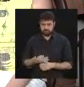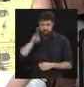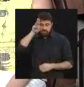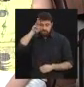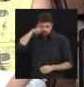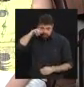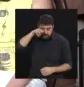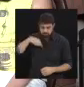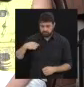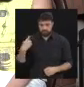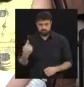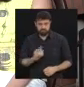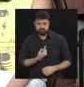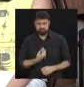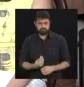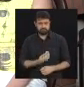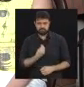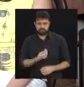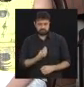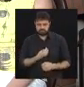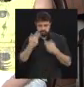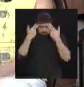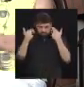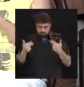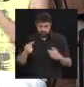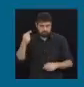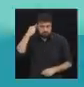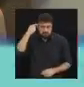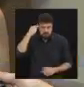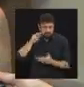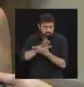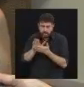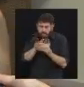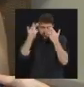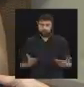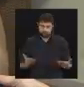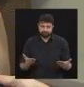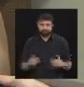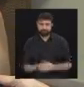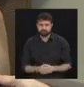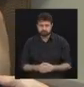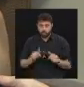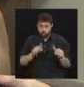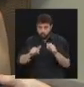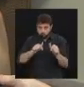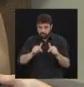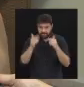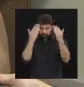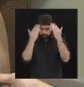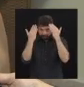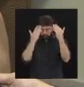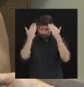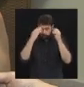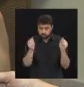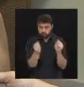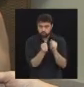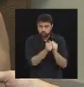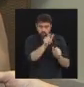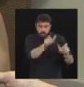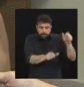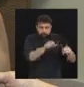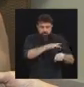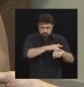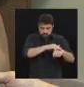puros simples, teria geralmente um comprometimento mental envolvido. O trabalho terapêutico com as pessoas com